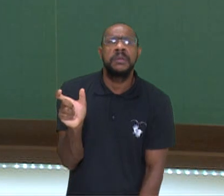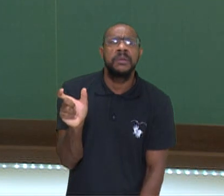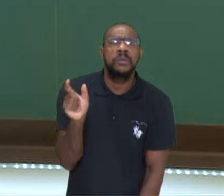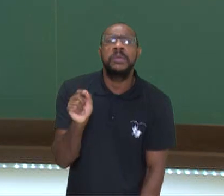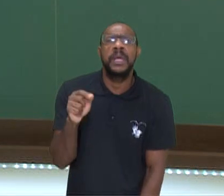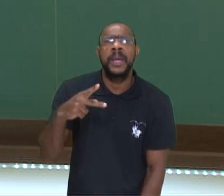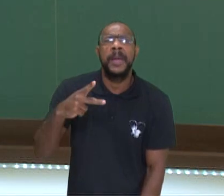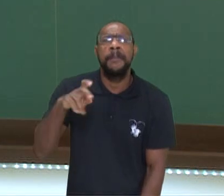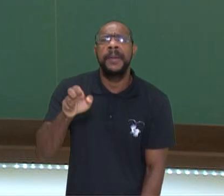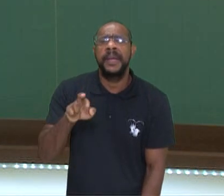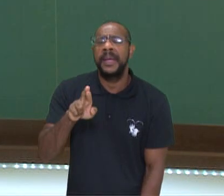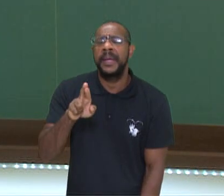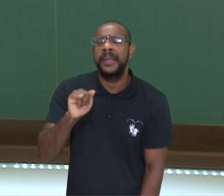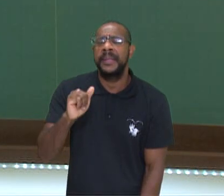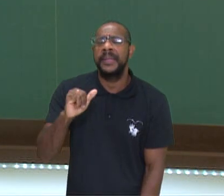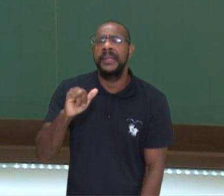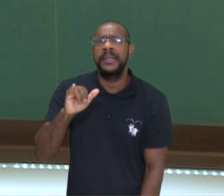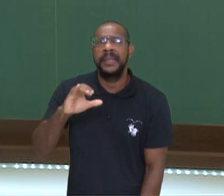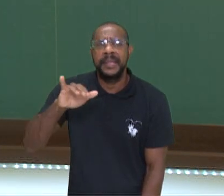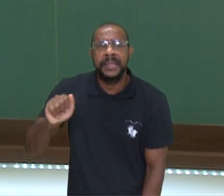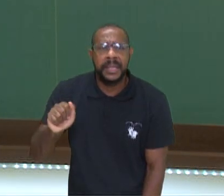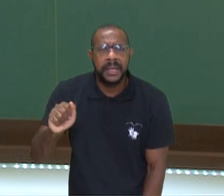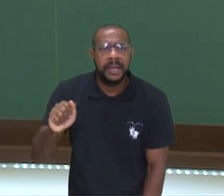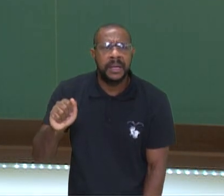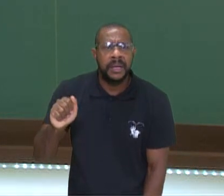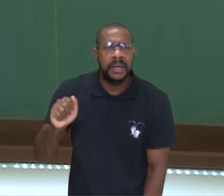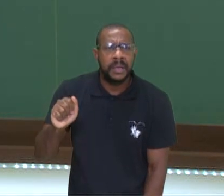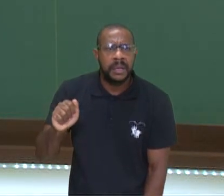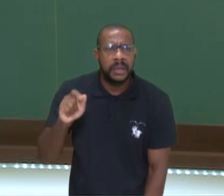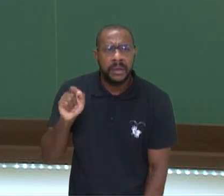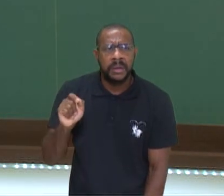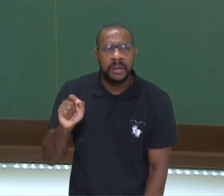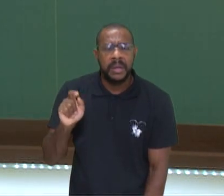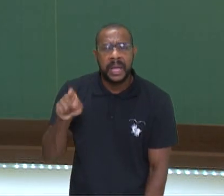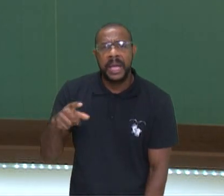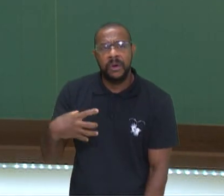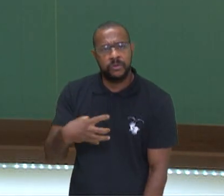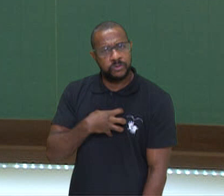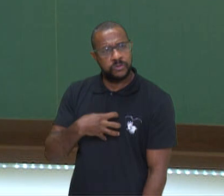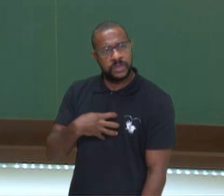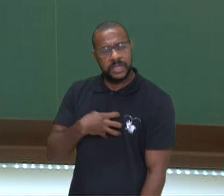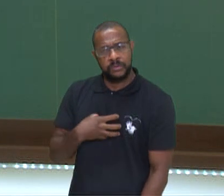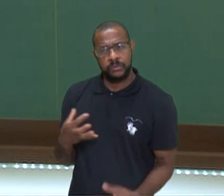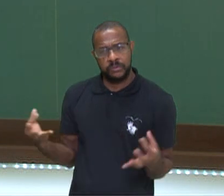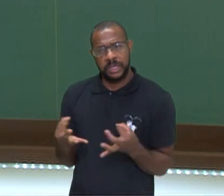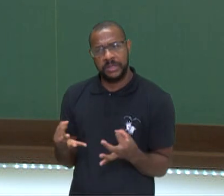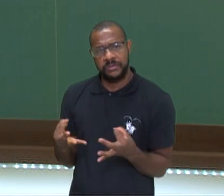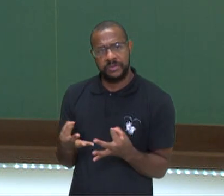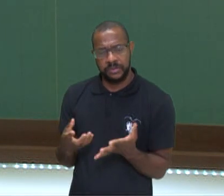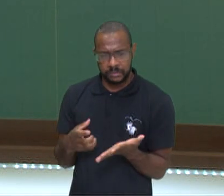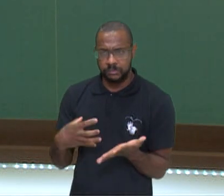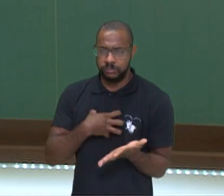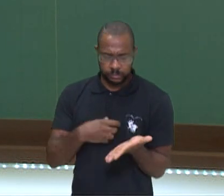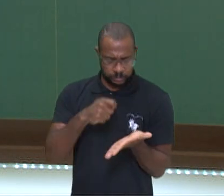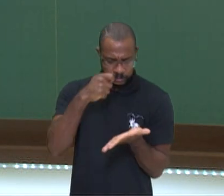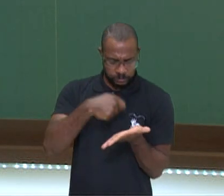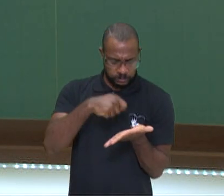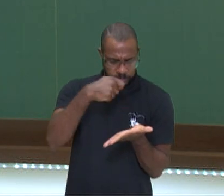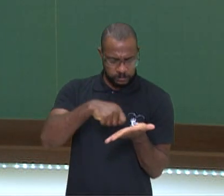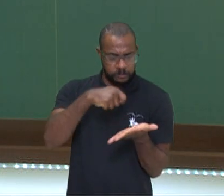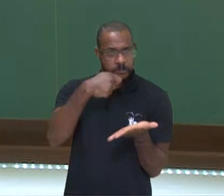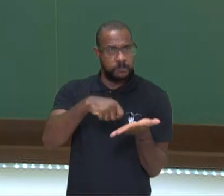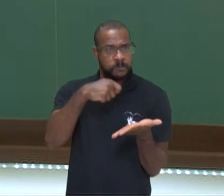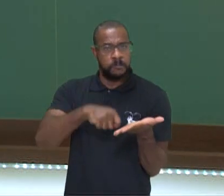perícia? É ter o quê? Um jeito certinho, né? Uma maneira